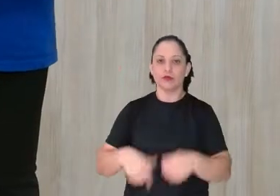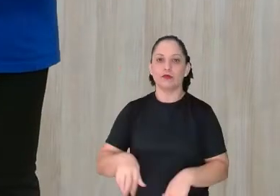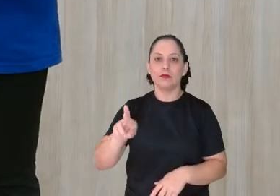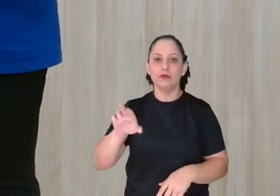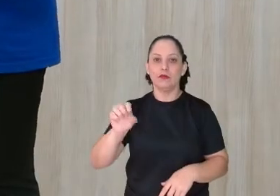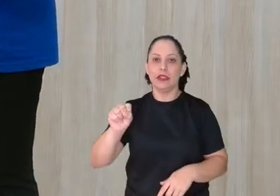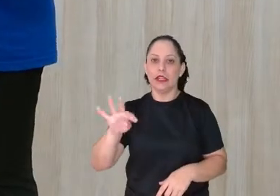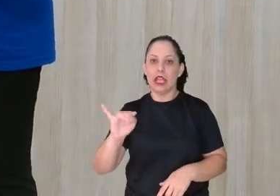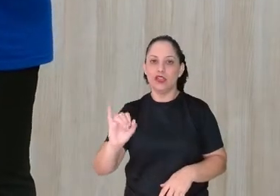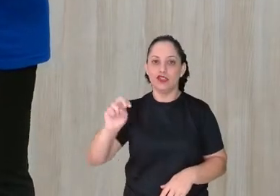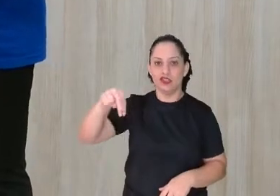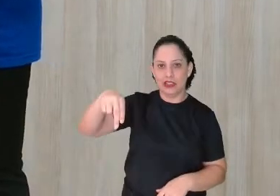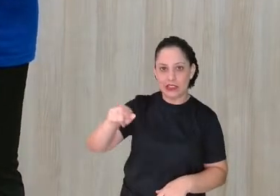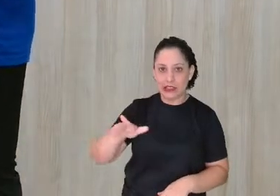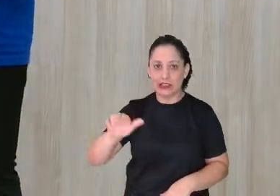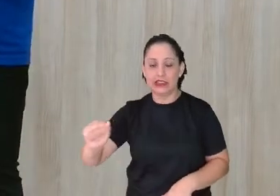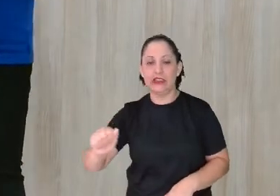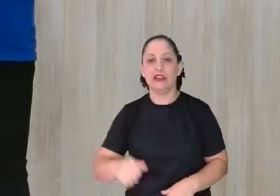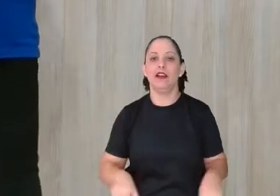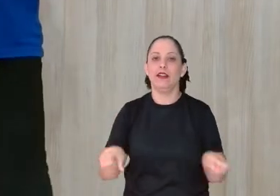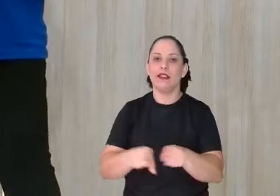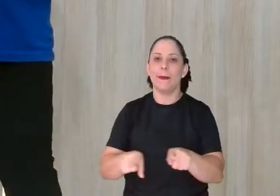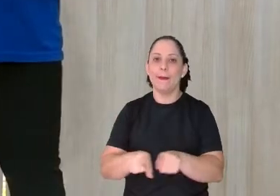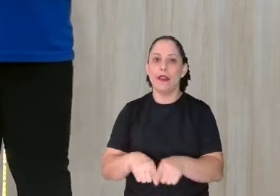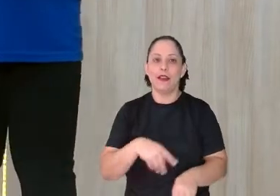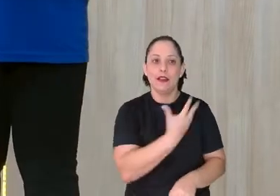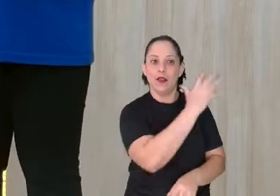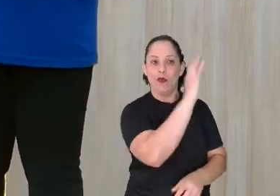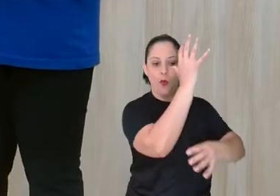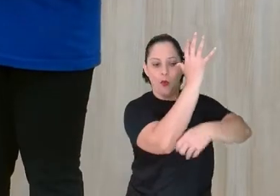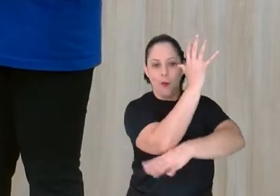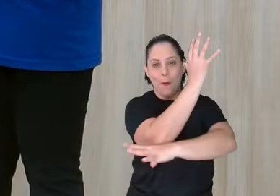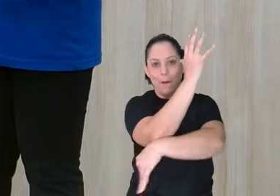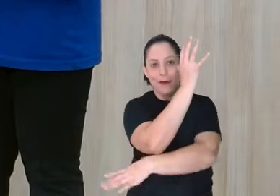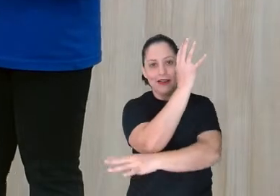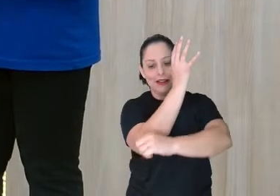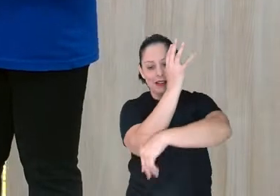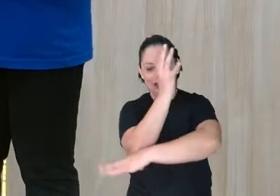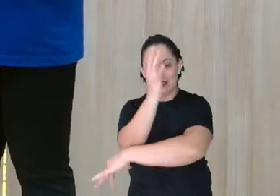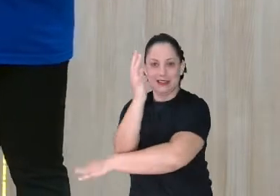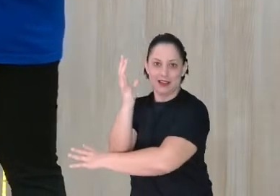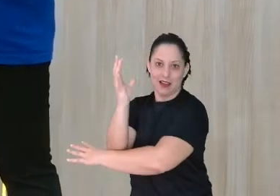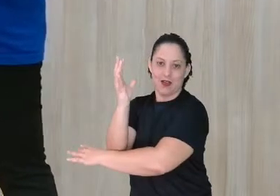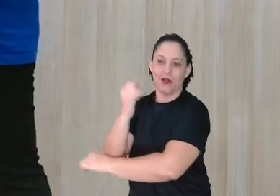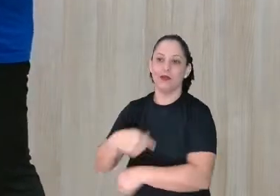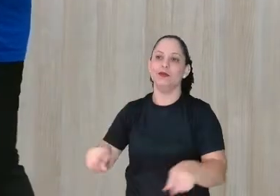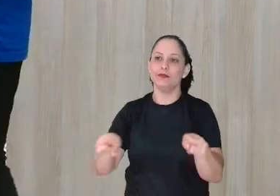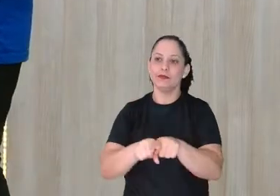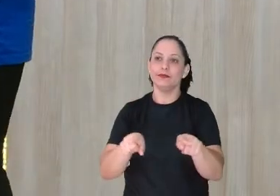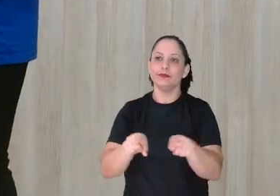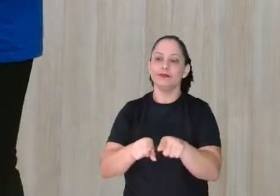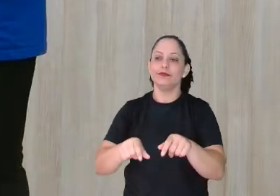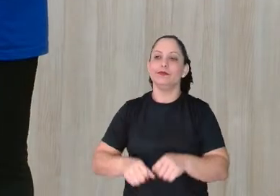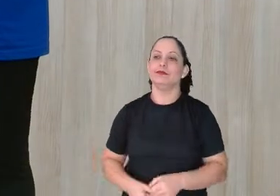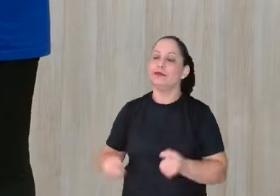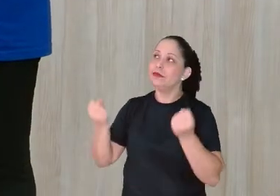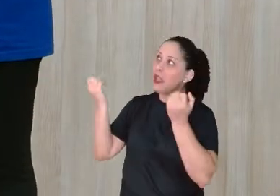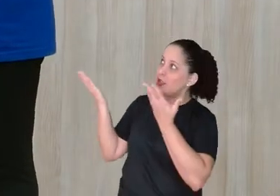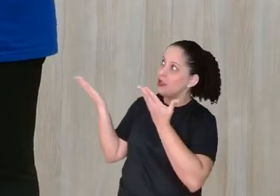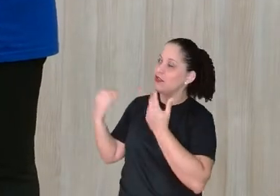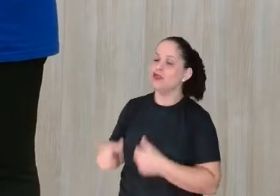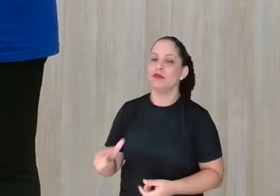questão também do manguezal, e assim vai se formando. Estes se destacam por sua